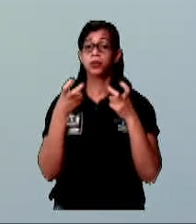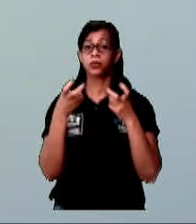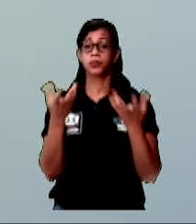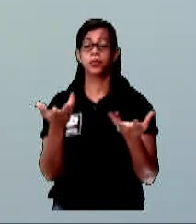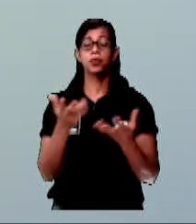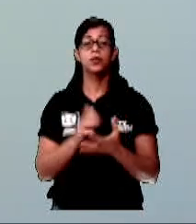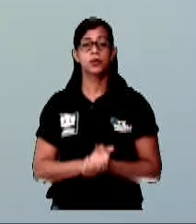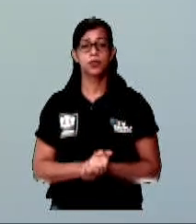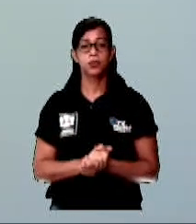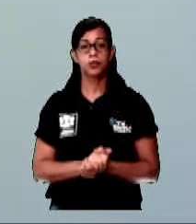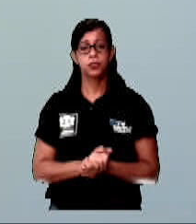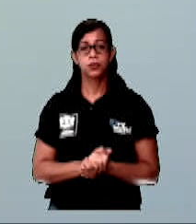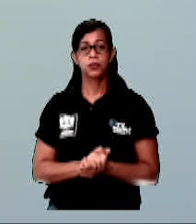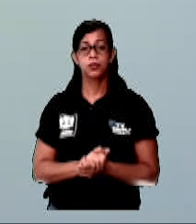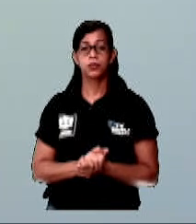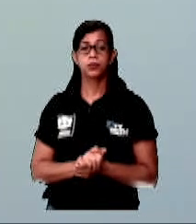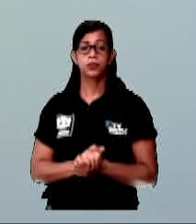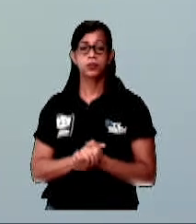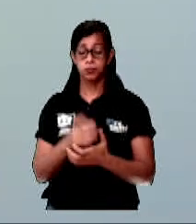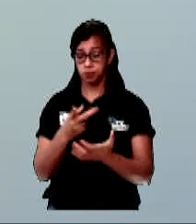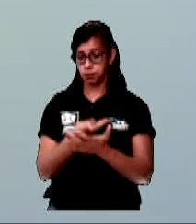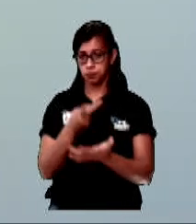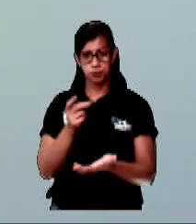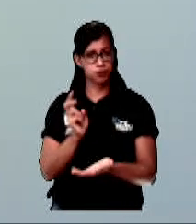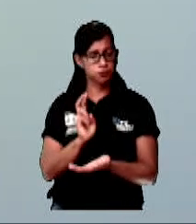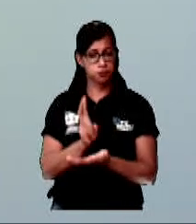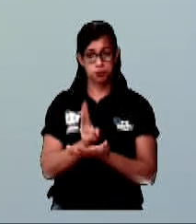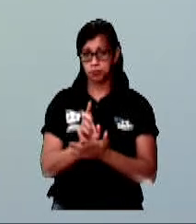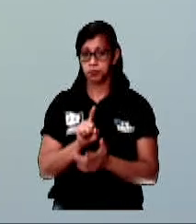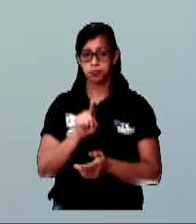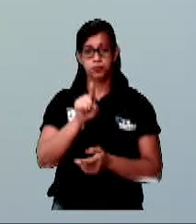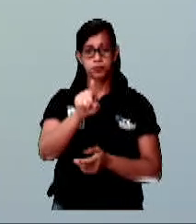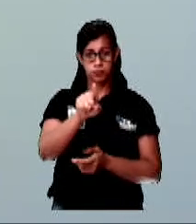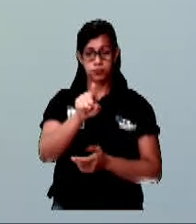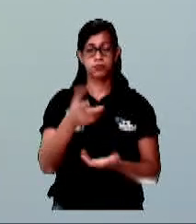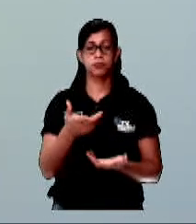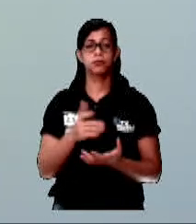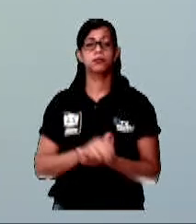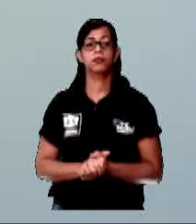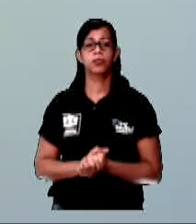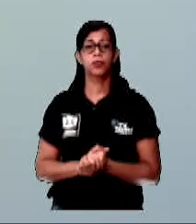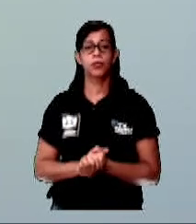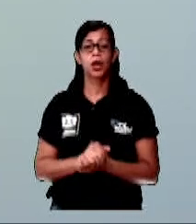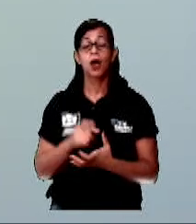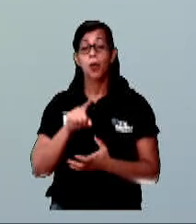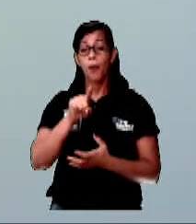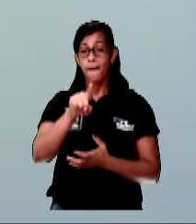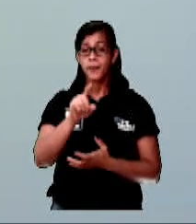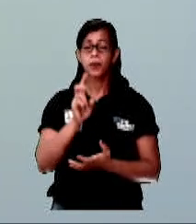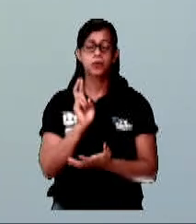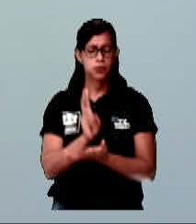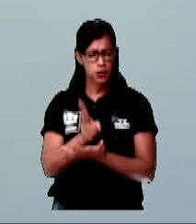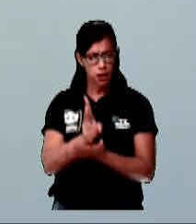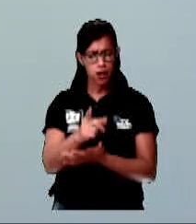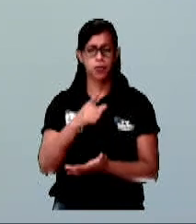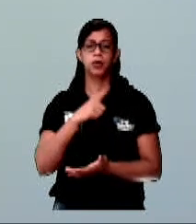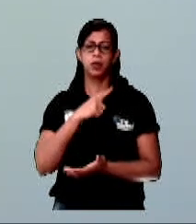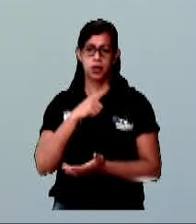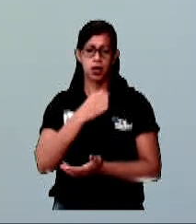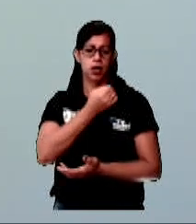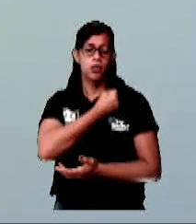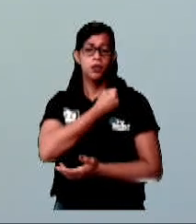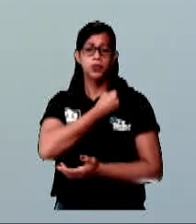vai ser constante para qualquer ponto. O ponto que vai estar aqui sempre vai ter os dois números positivos